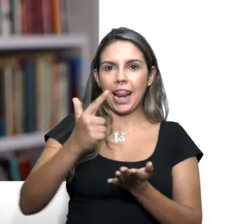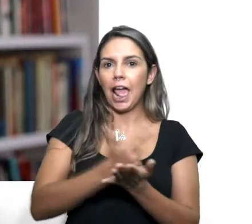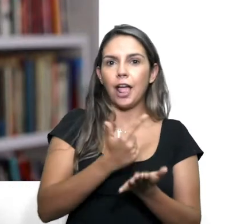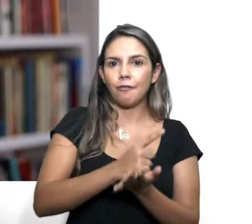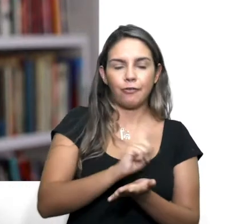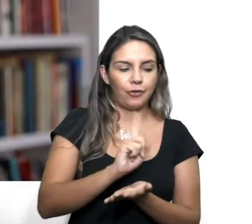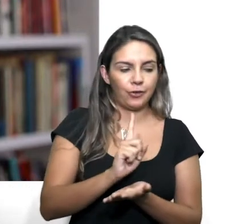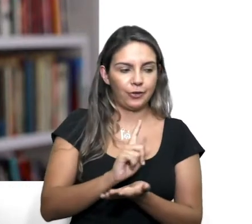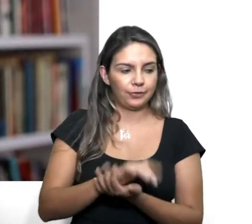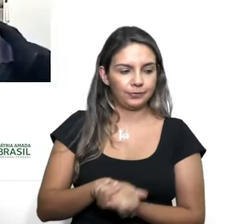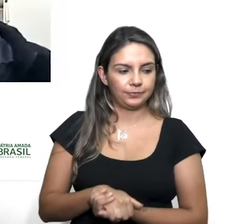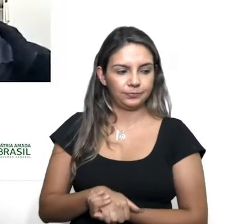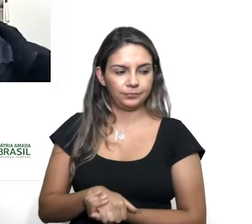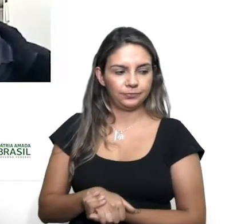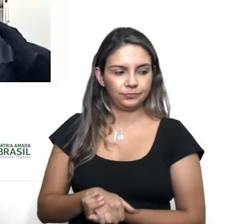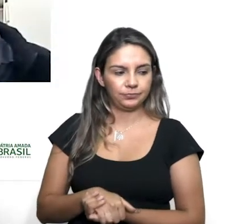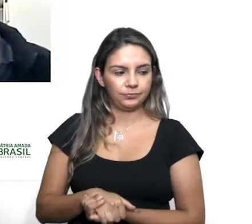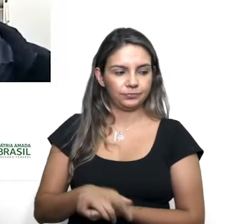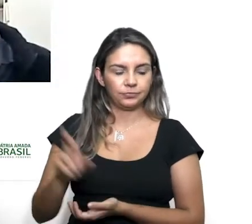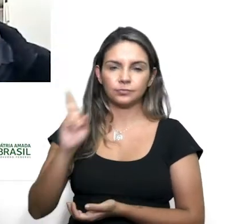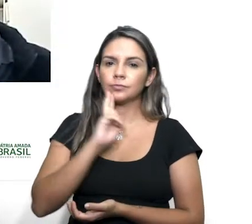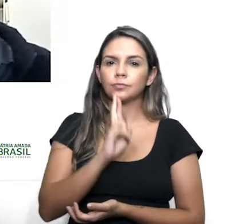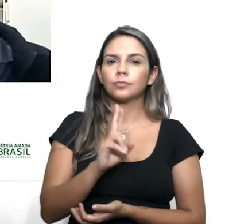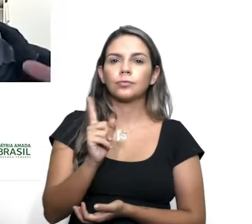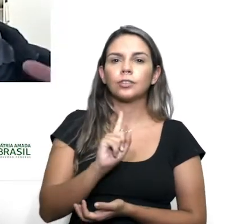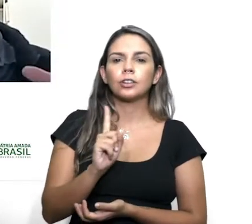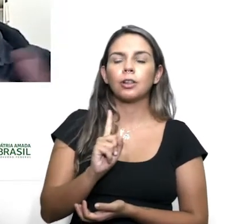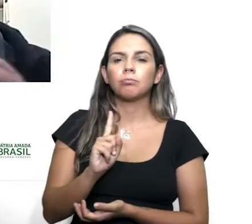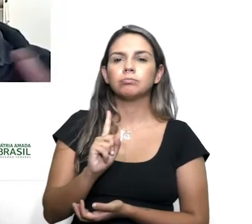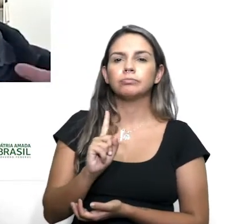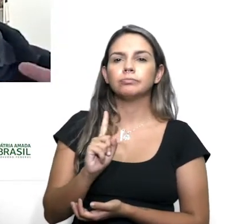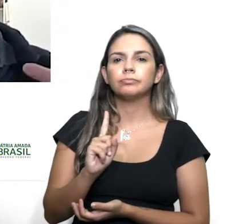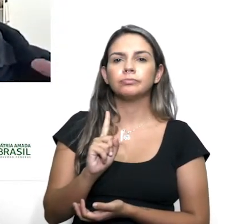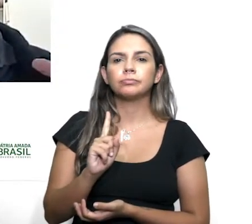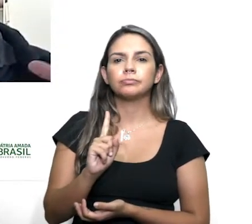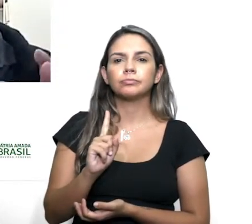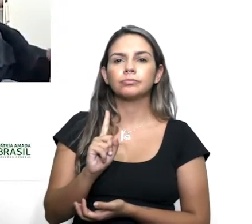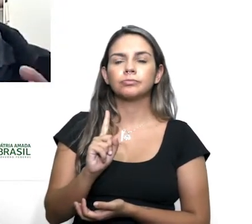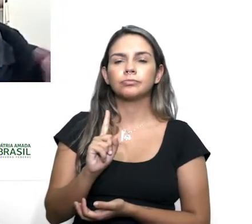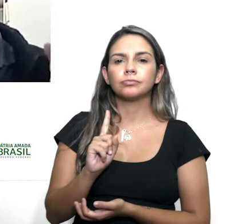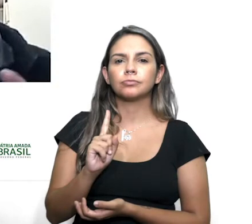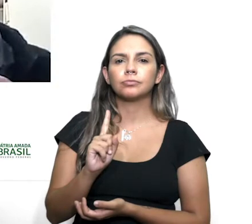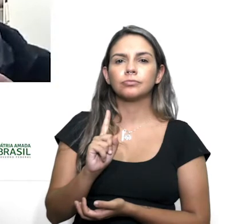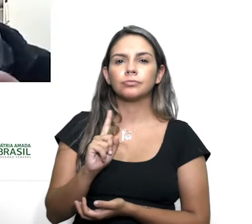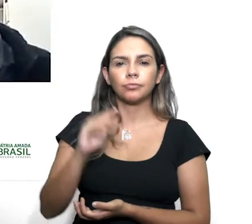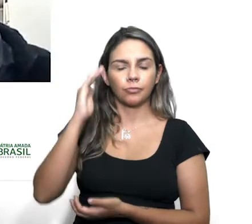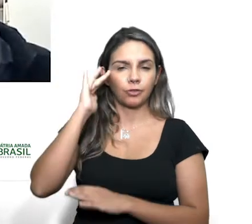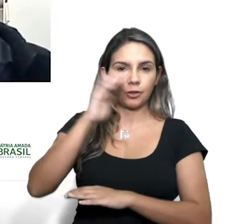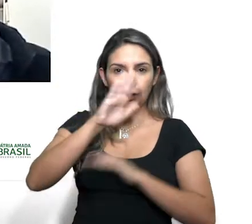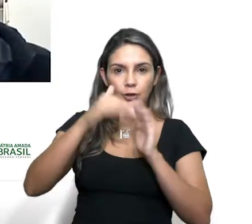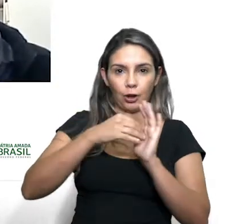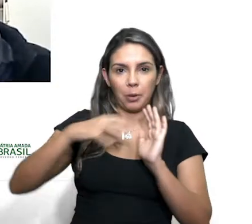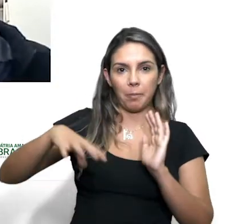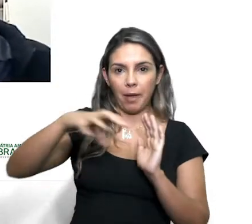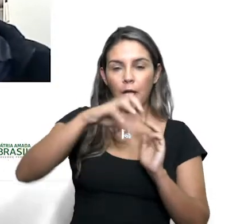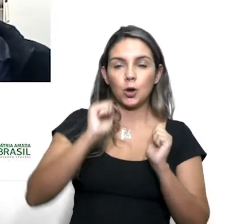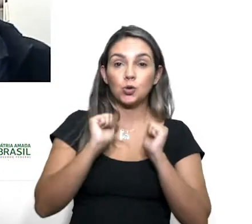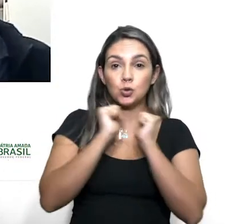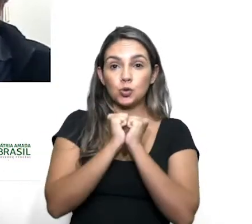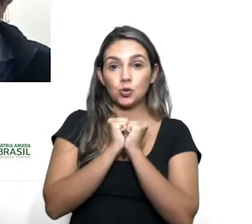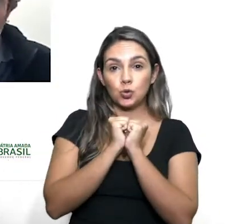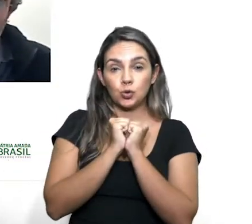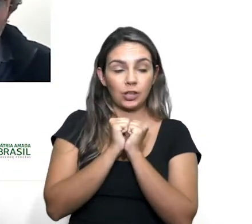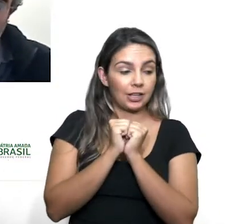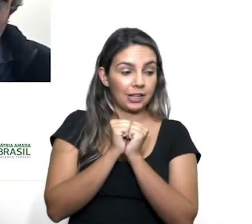é? Não, no limite é bonita a ideia de sair todo o bairro junto, mas o bairro não